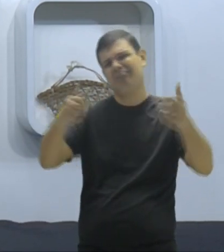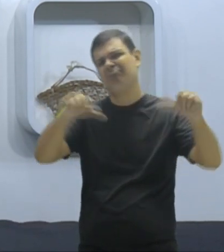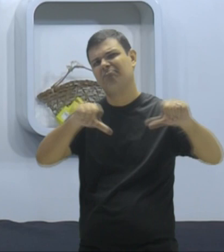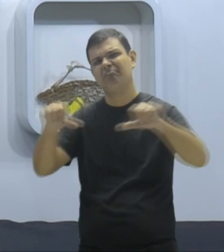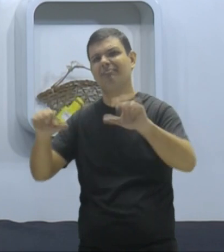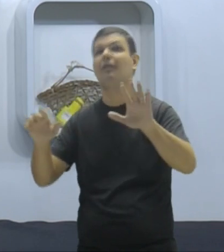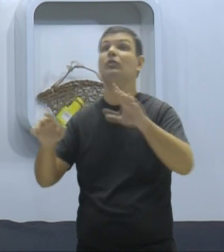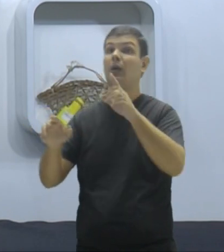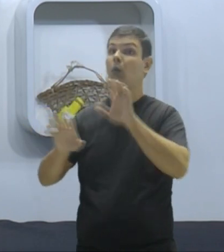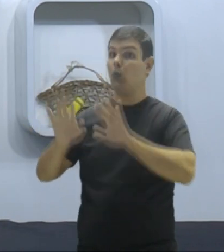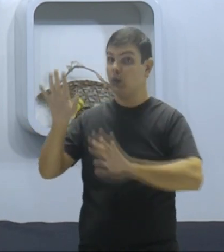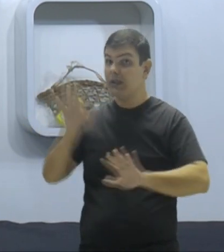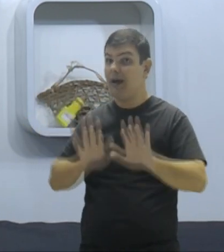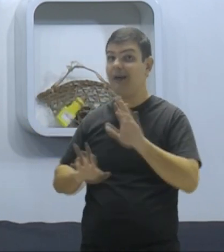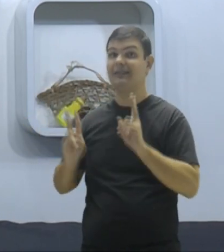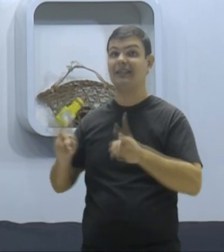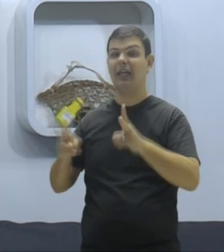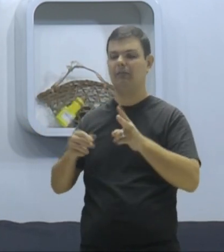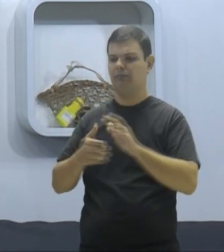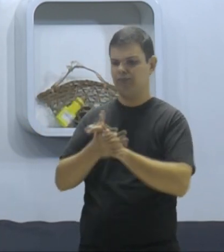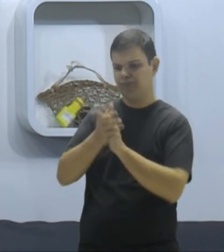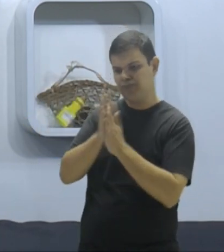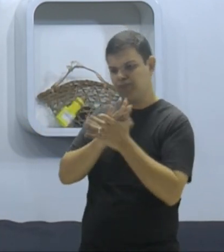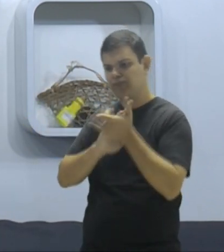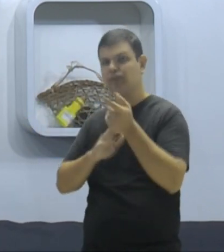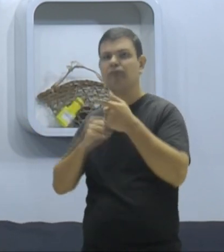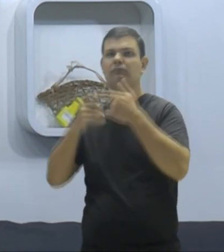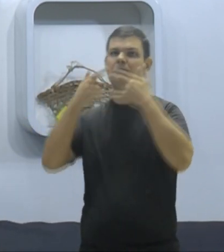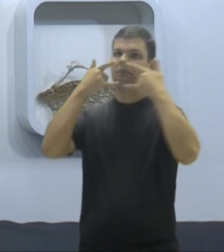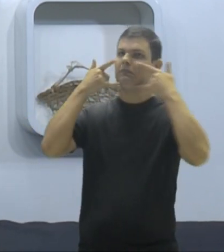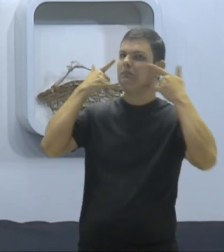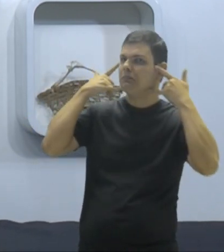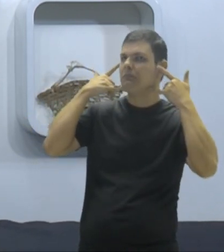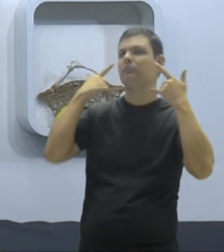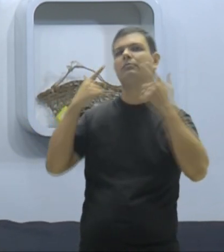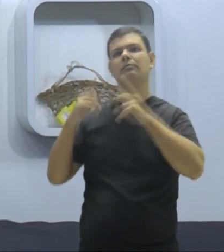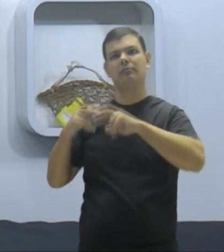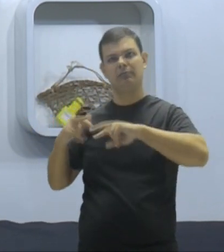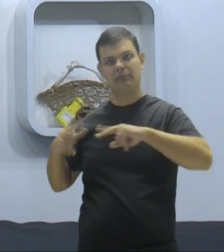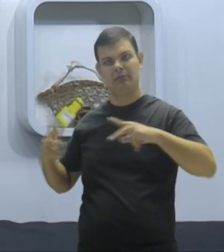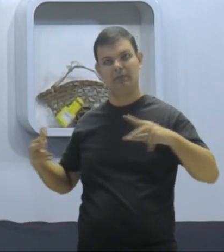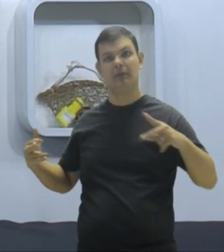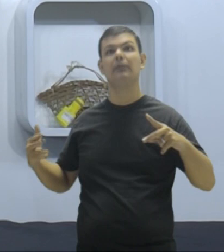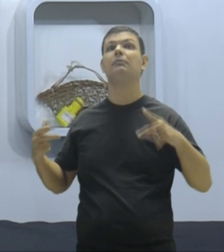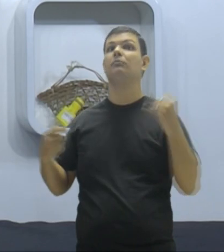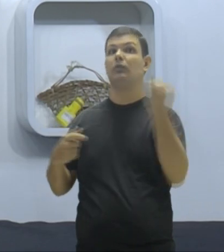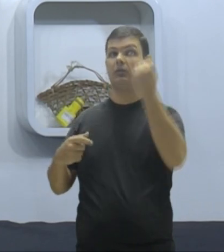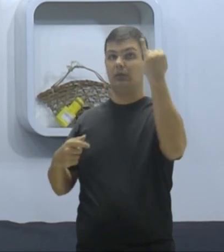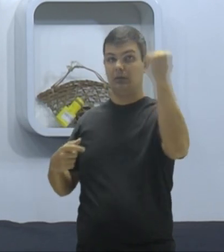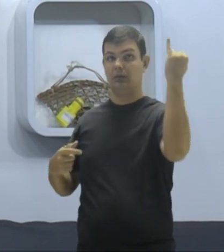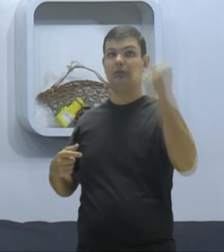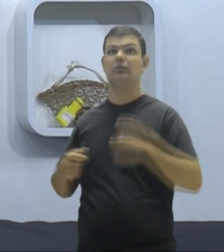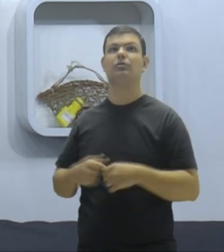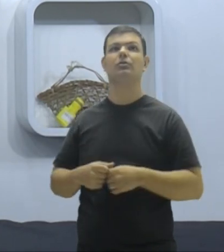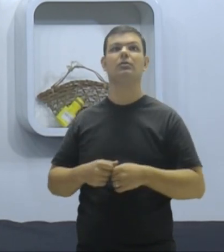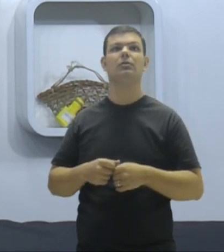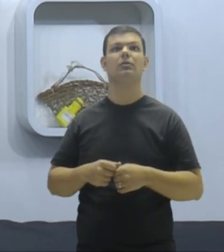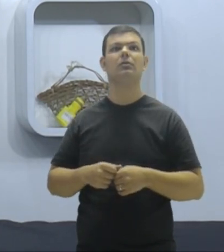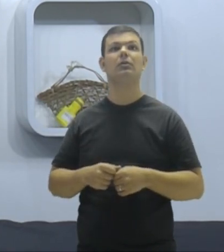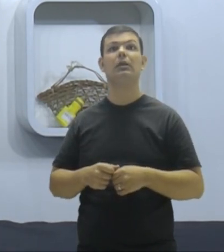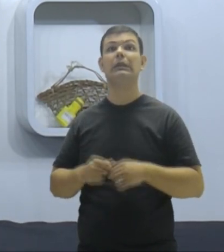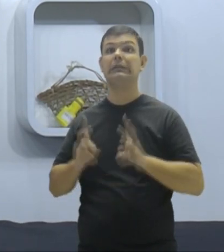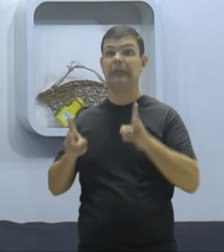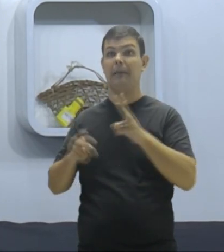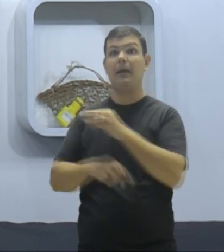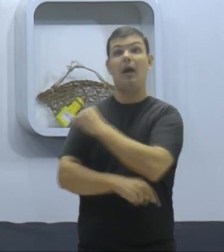cuidando, tendo os hábitos de higiene, os cuidados com a sua saúde, use máscara, limpe suas mãos, certo?